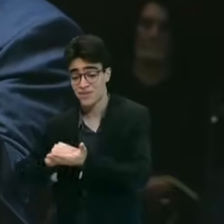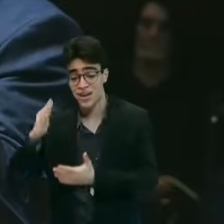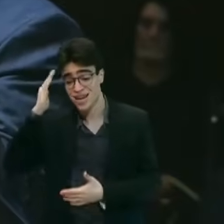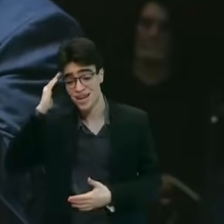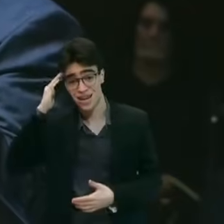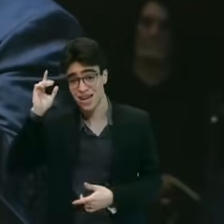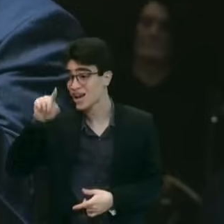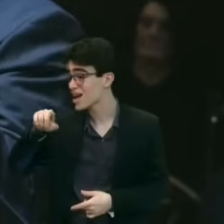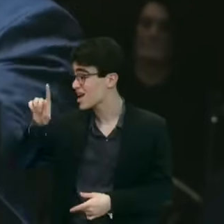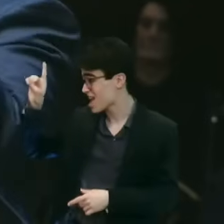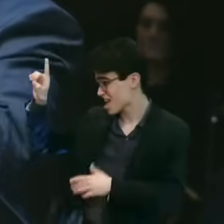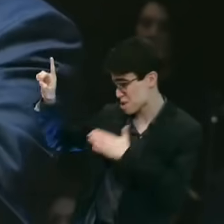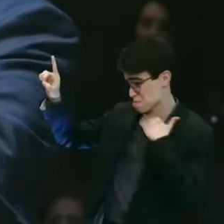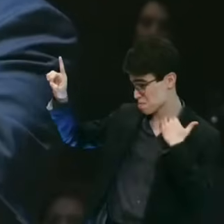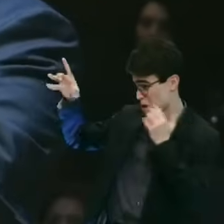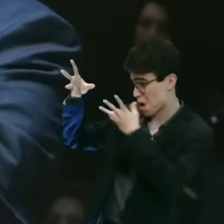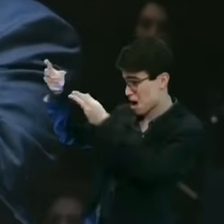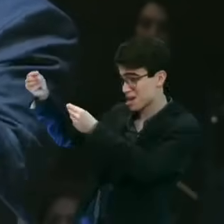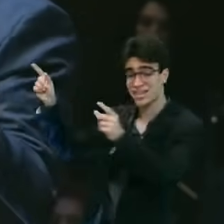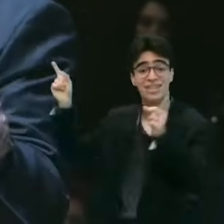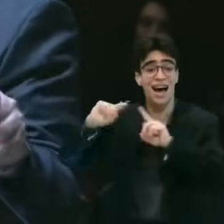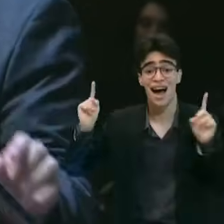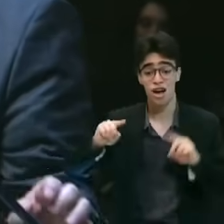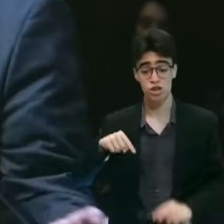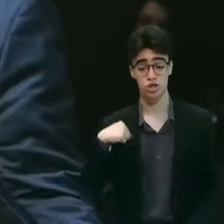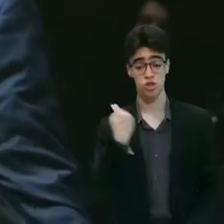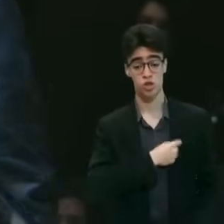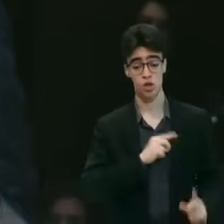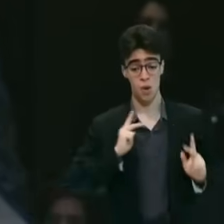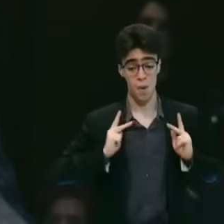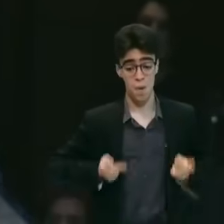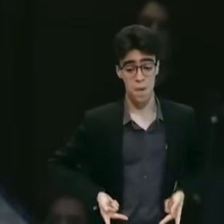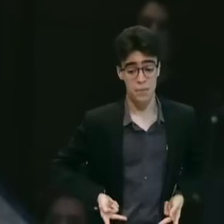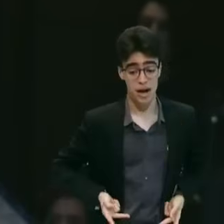Deus que morre, é o espírito humano que morre.